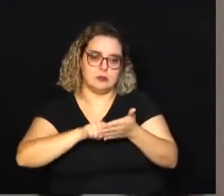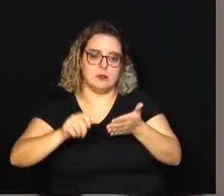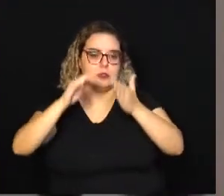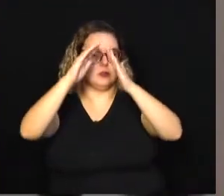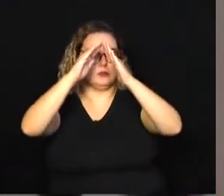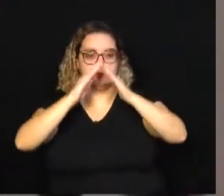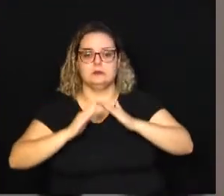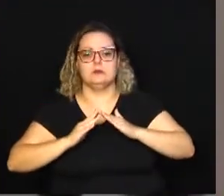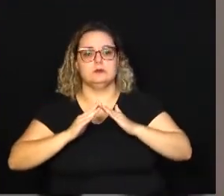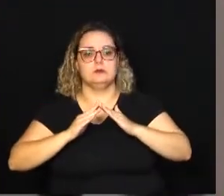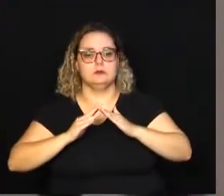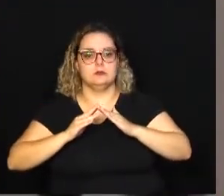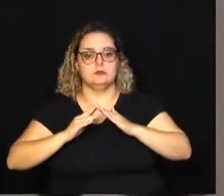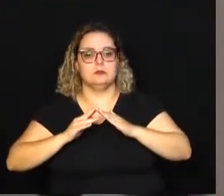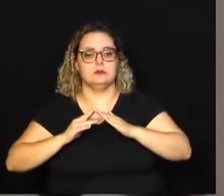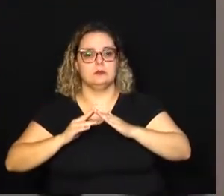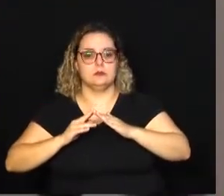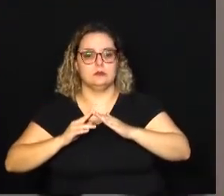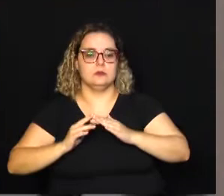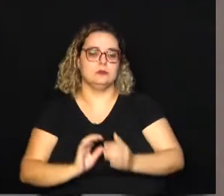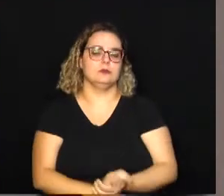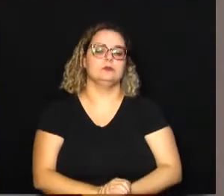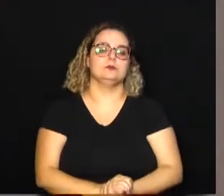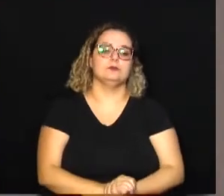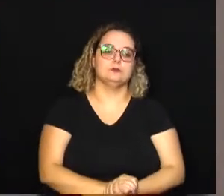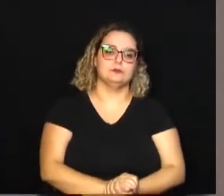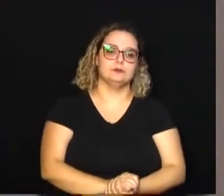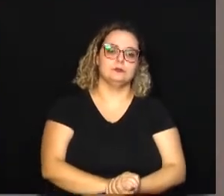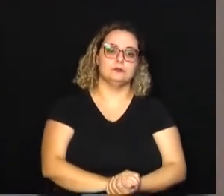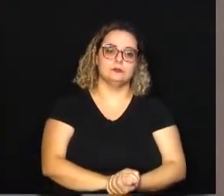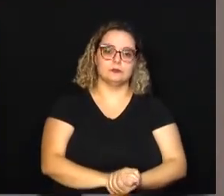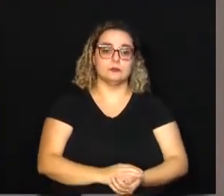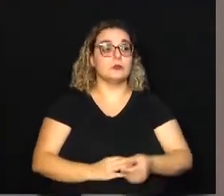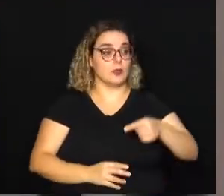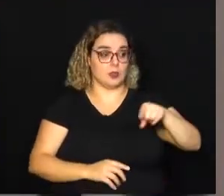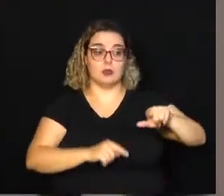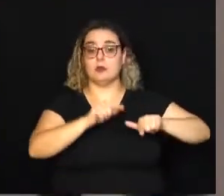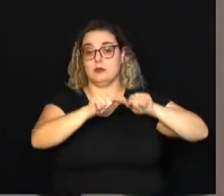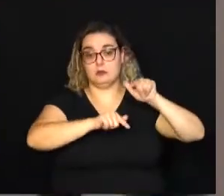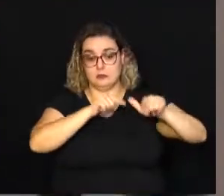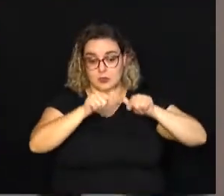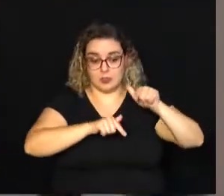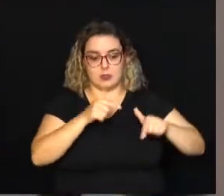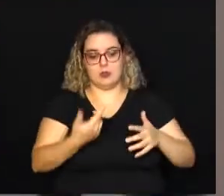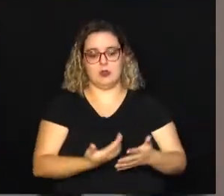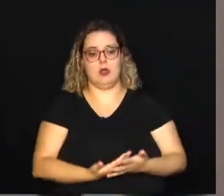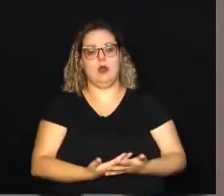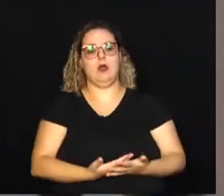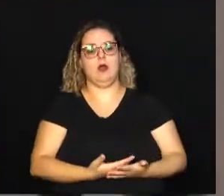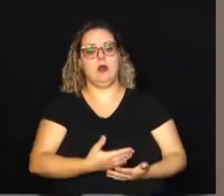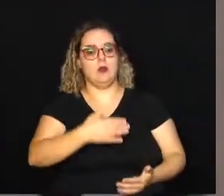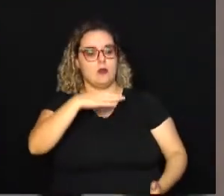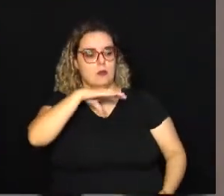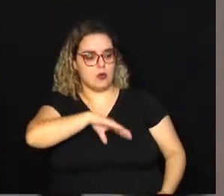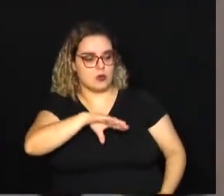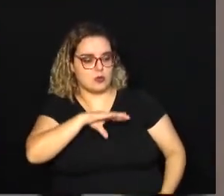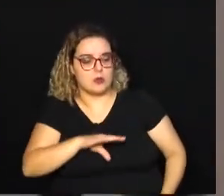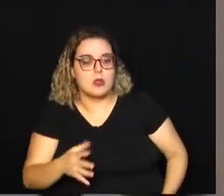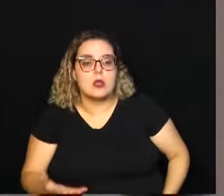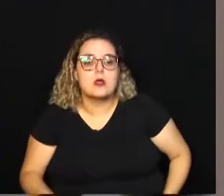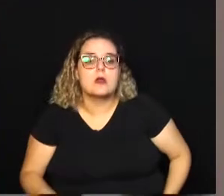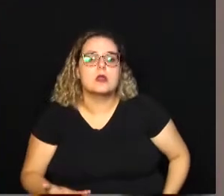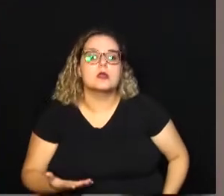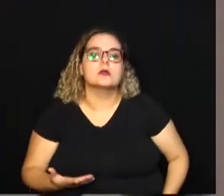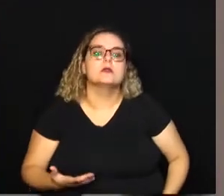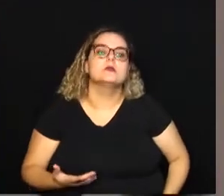e trabalhar com a língua portuguesa, a gente pode trabalhar com a matemática em casa,